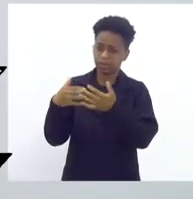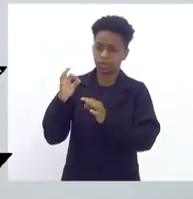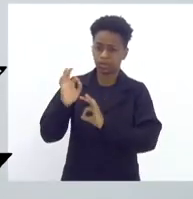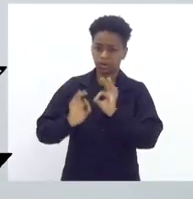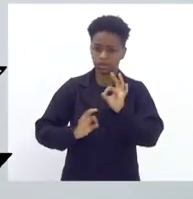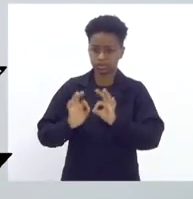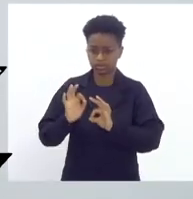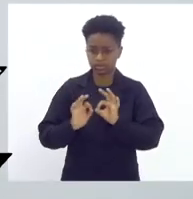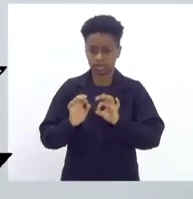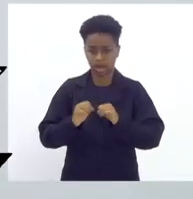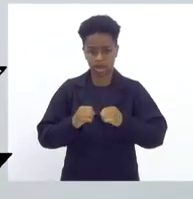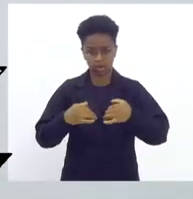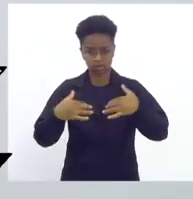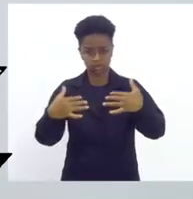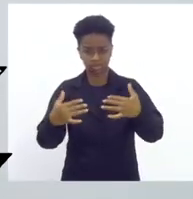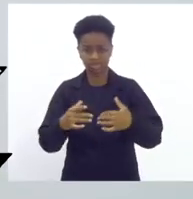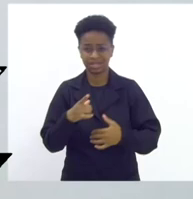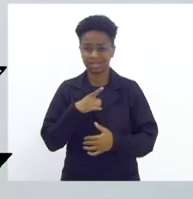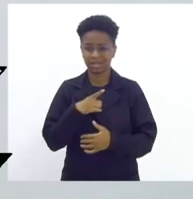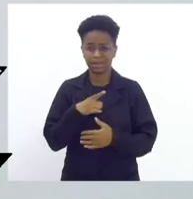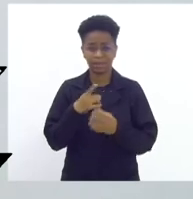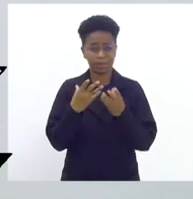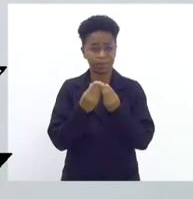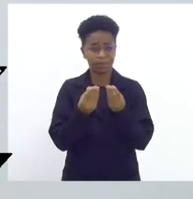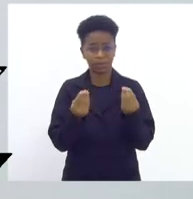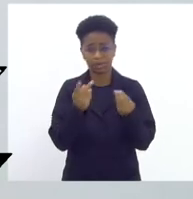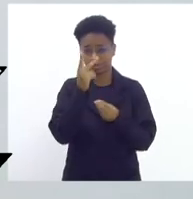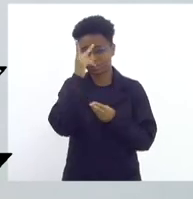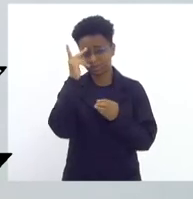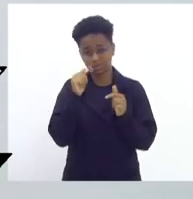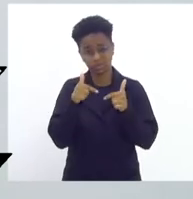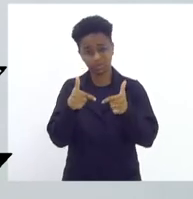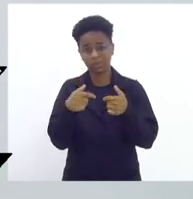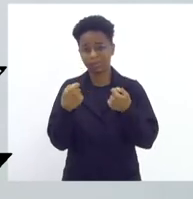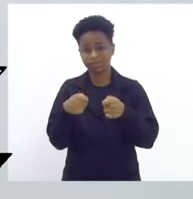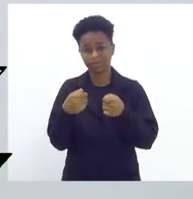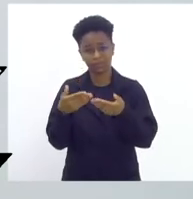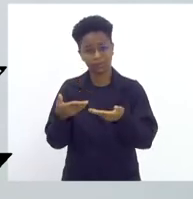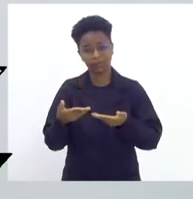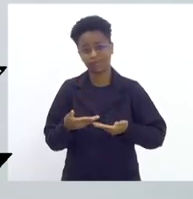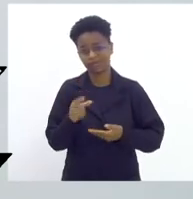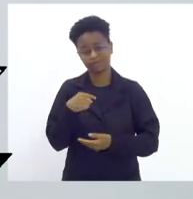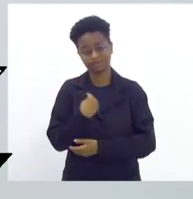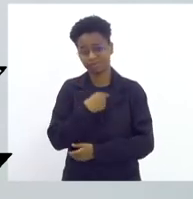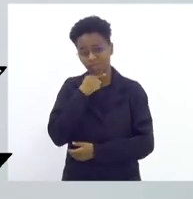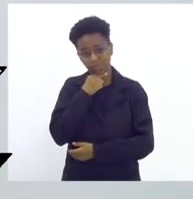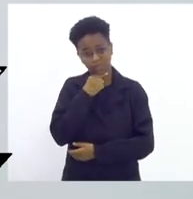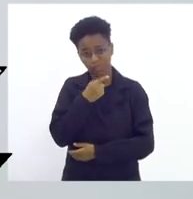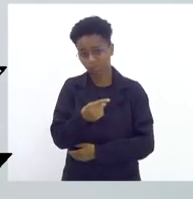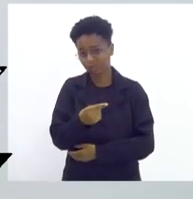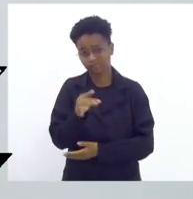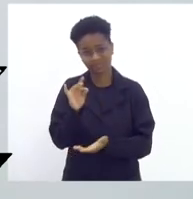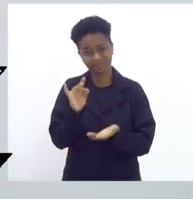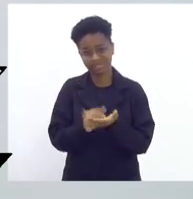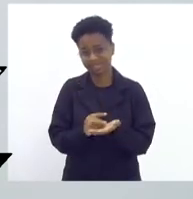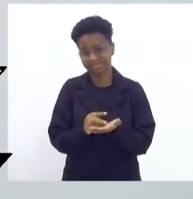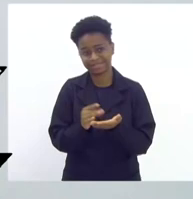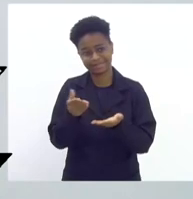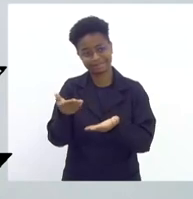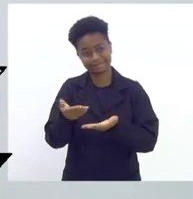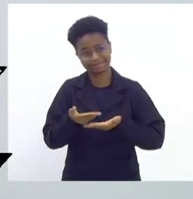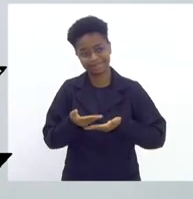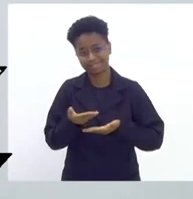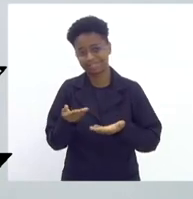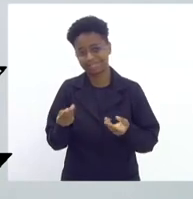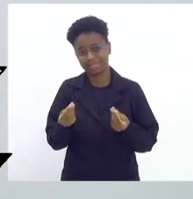audiência que são muitos atores possíveis para ser convidado aqui a gente não conseguiu trazer de fato aqui